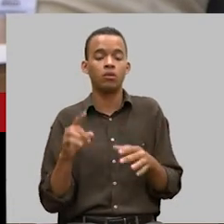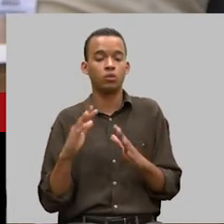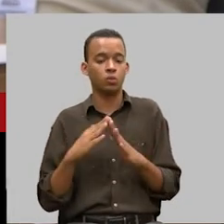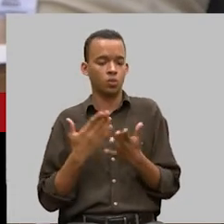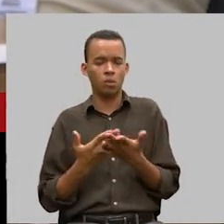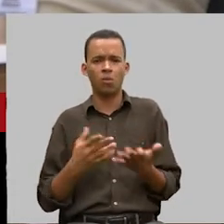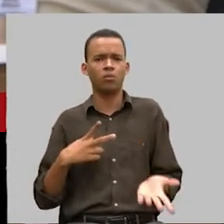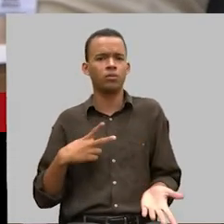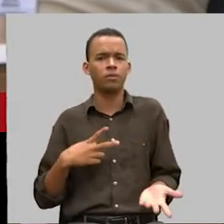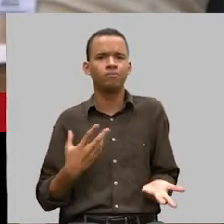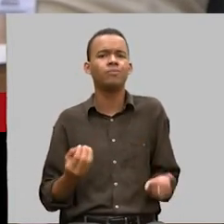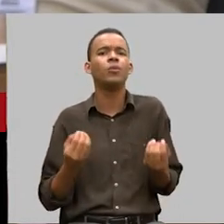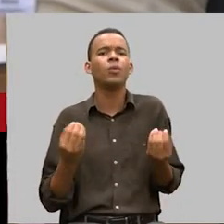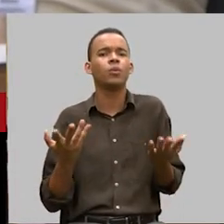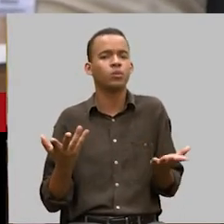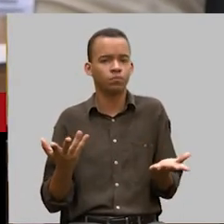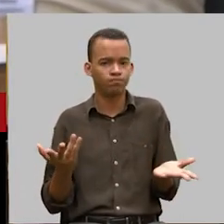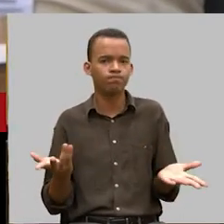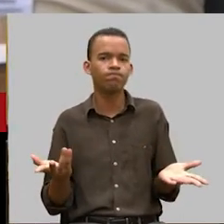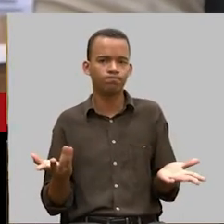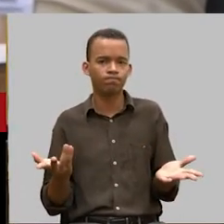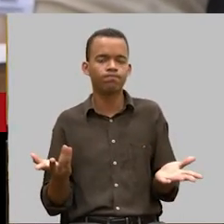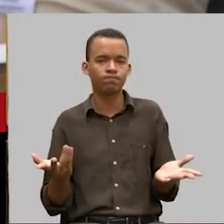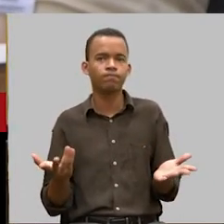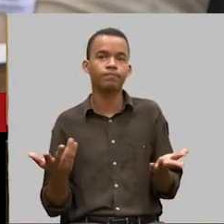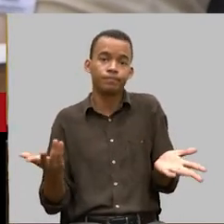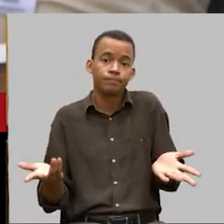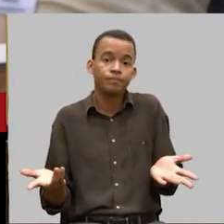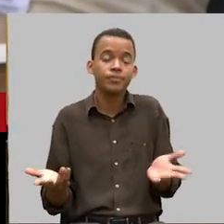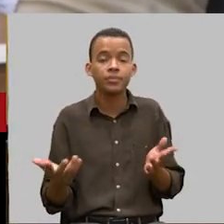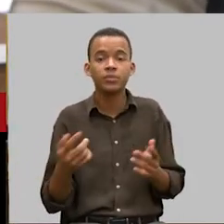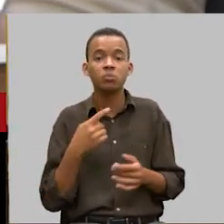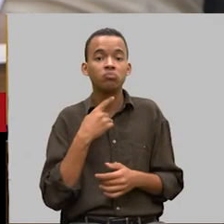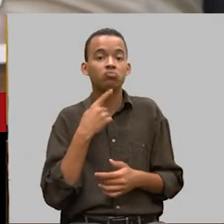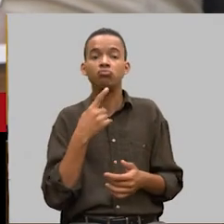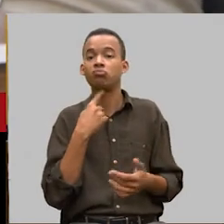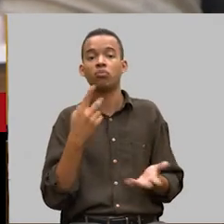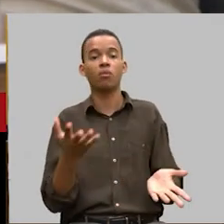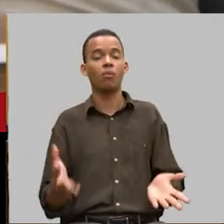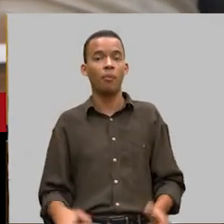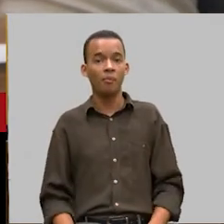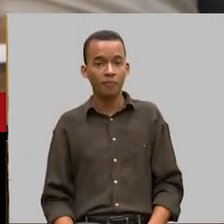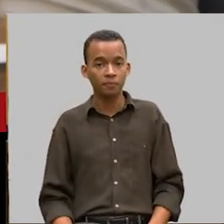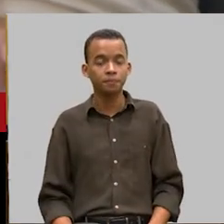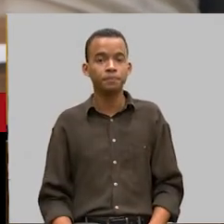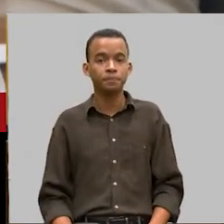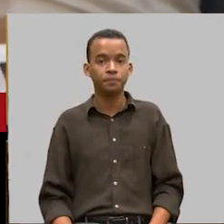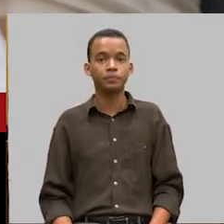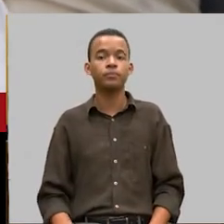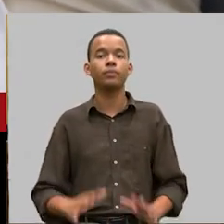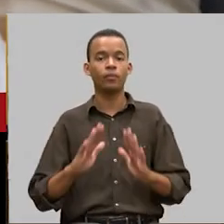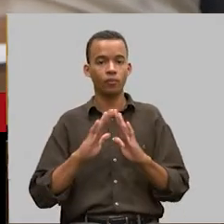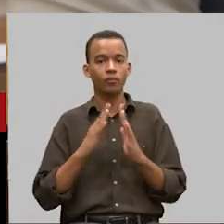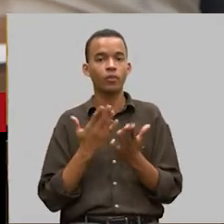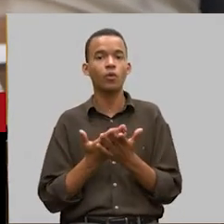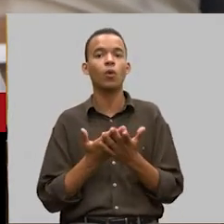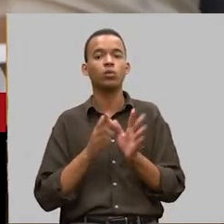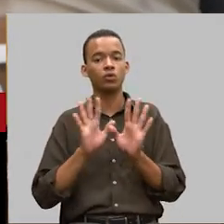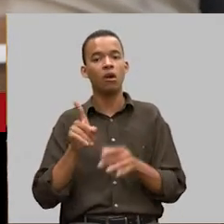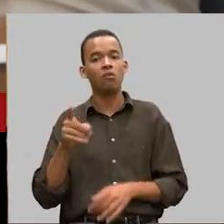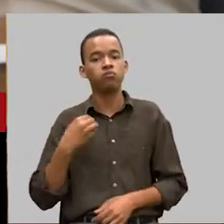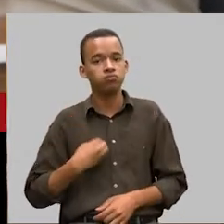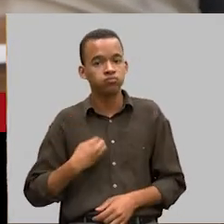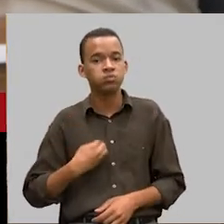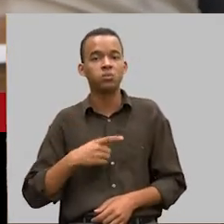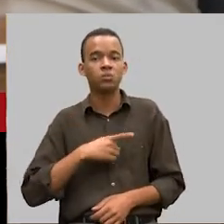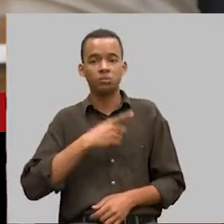meu Deus né não tem cerca a escola tá lá vem gente